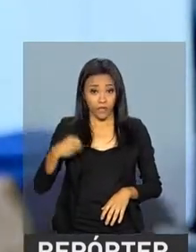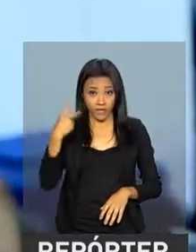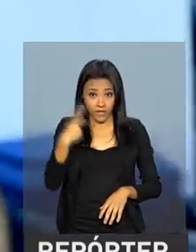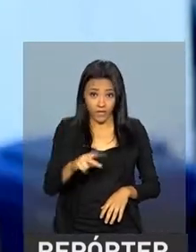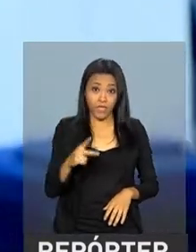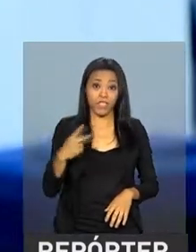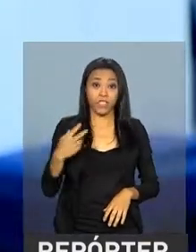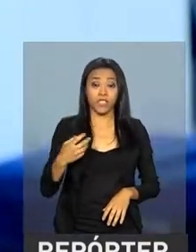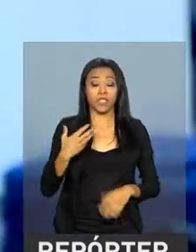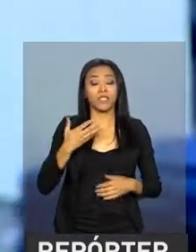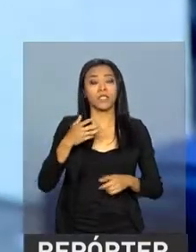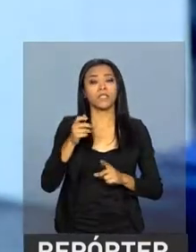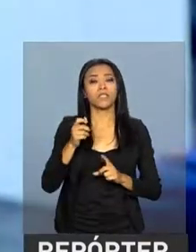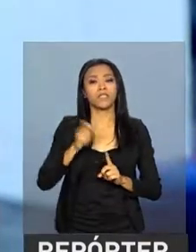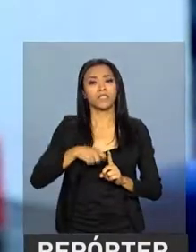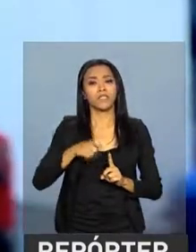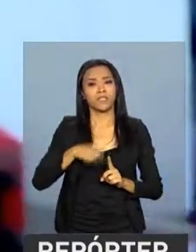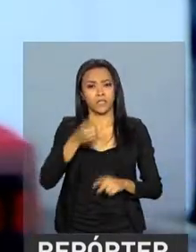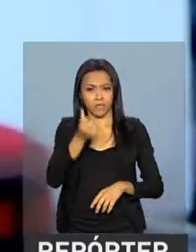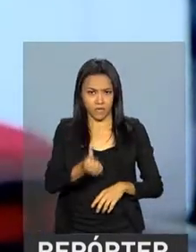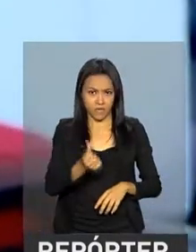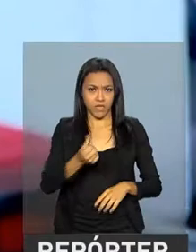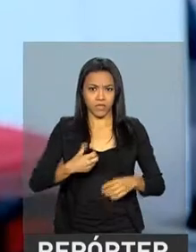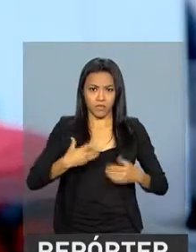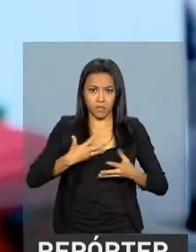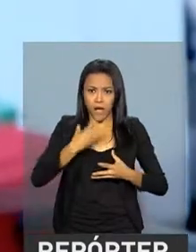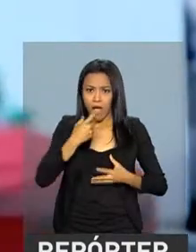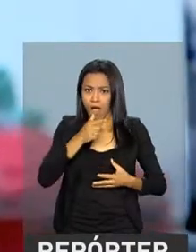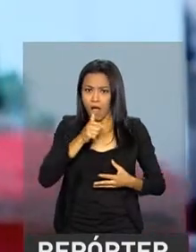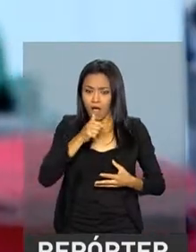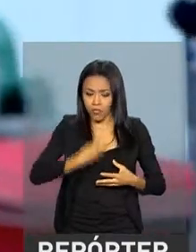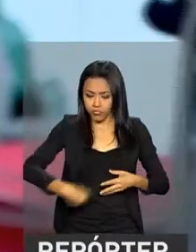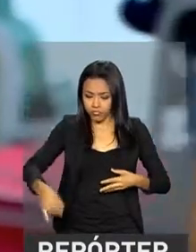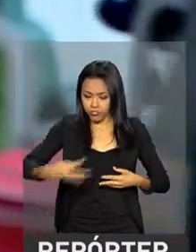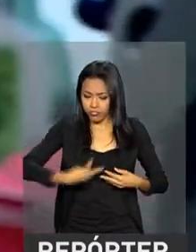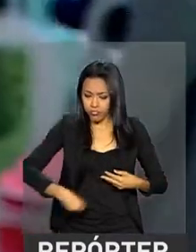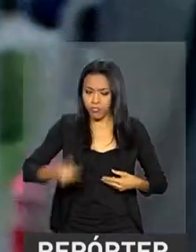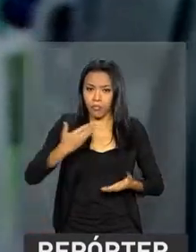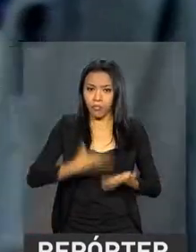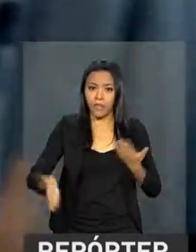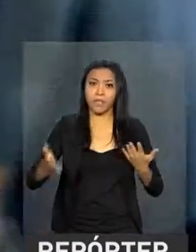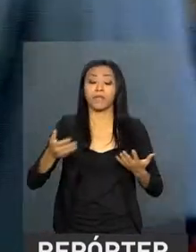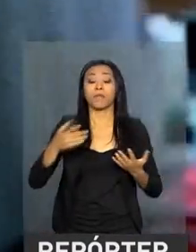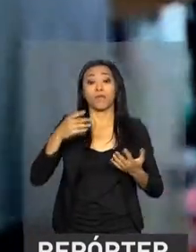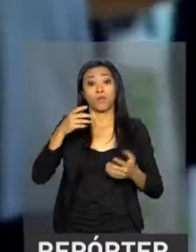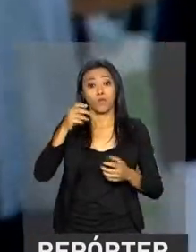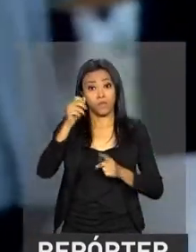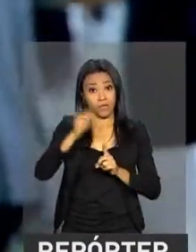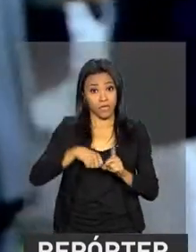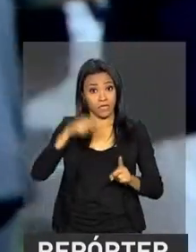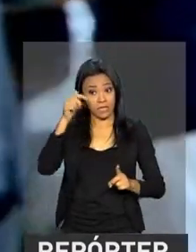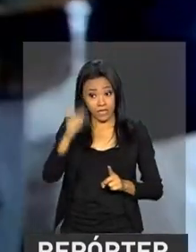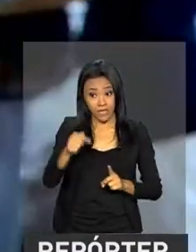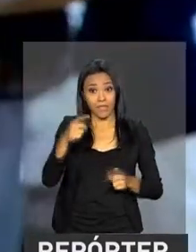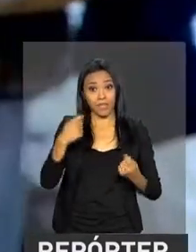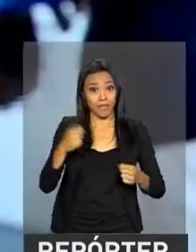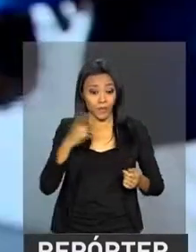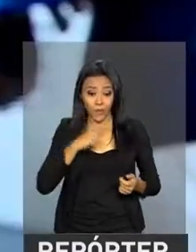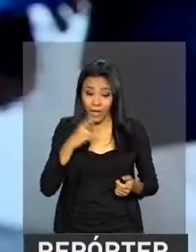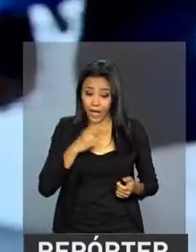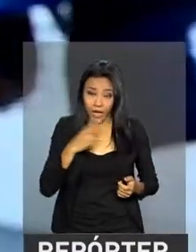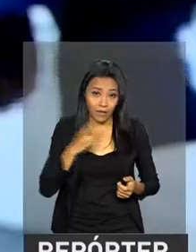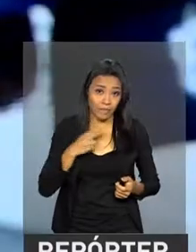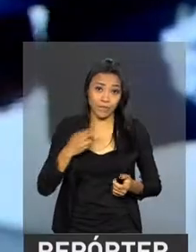tinha 6 meses. Ficou com ele internado no hospital. Quando inteirou 7 meses, aí teve que tirar ele às